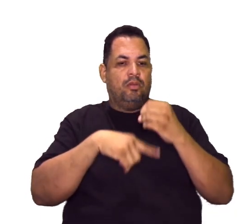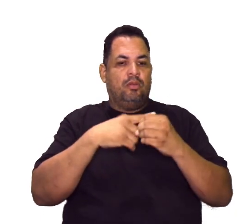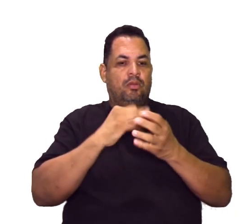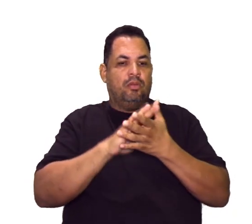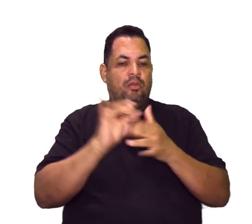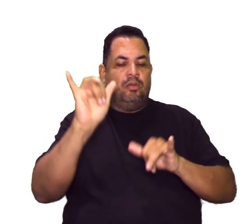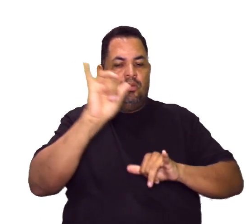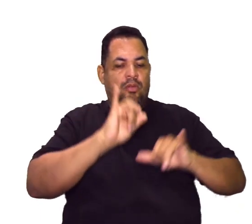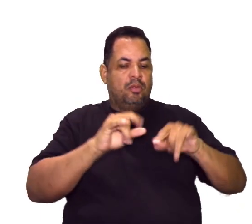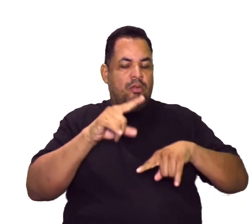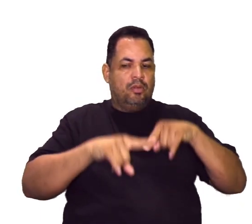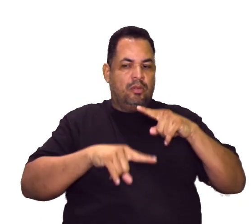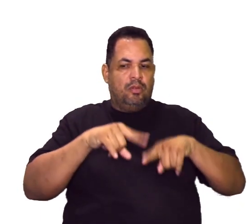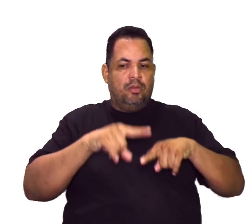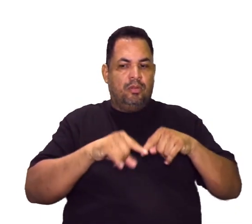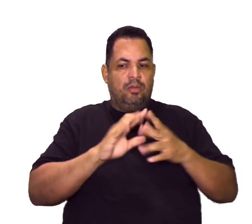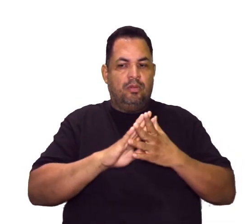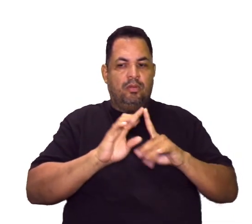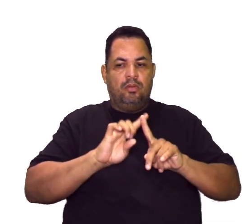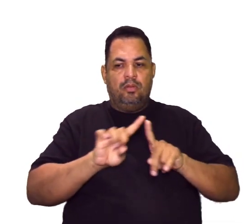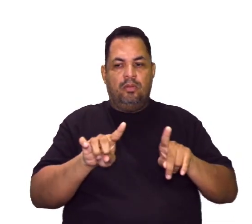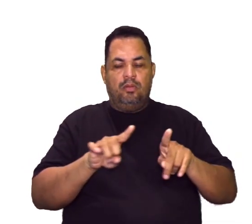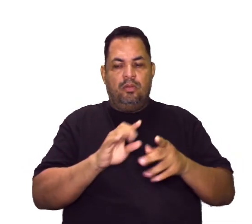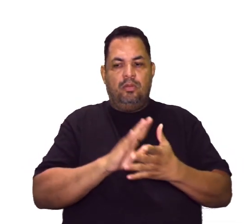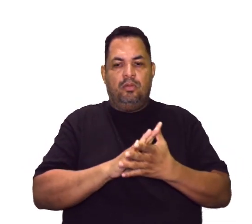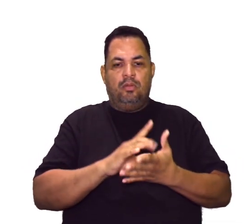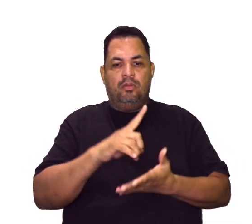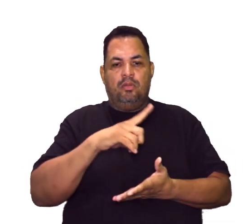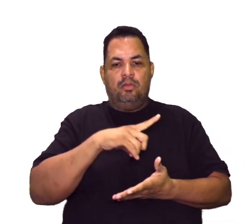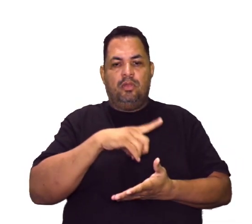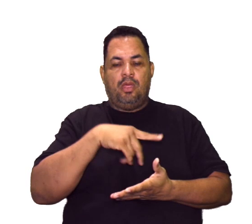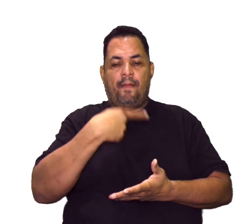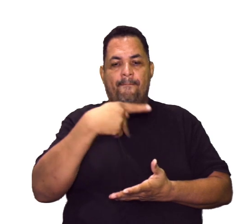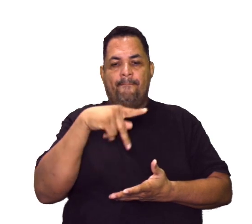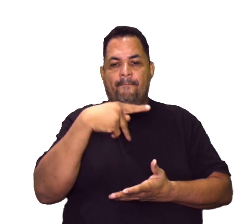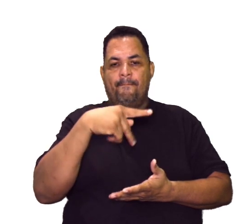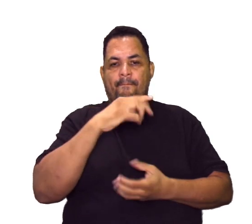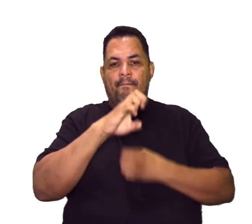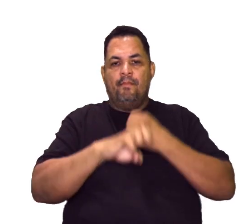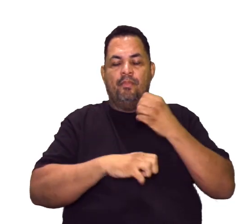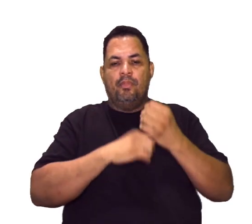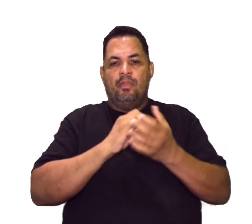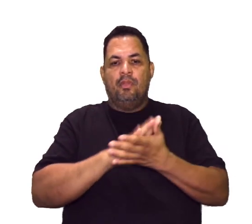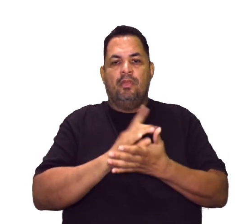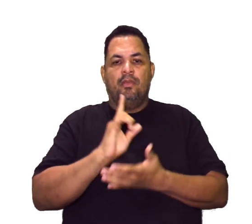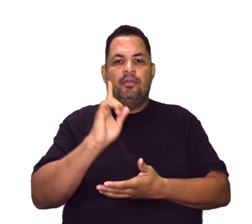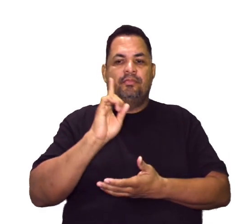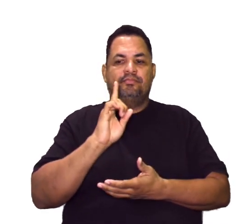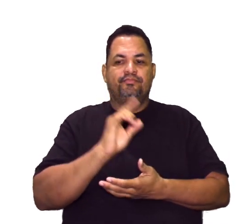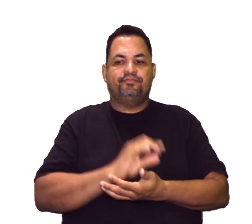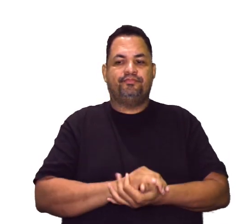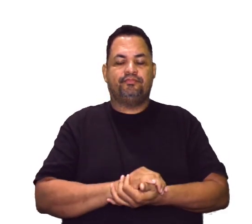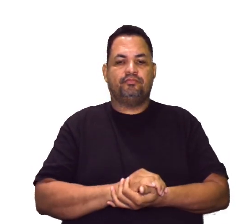elementos químicos diferentes, mas sobra par de elétrons, esses elétrons aqui,